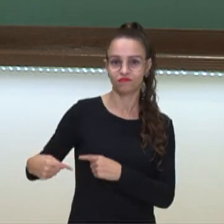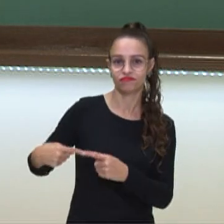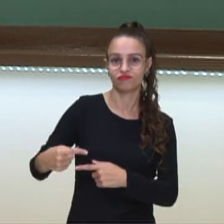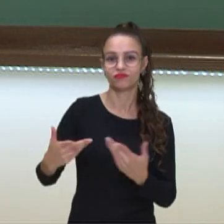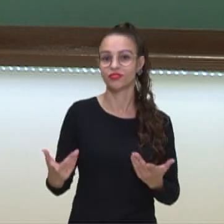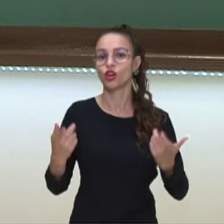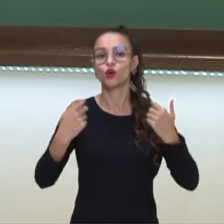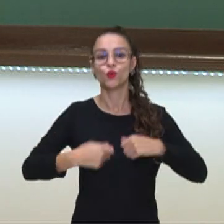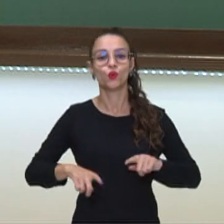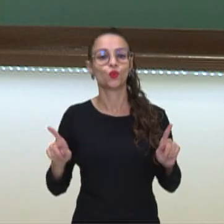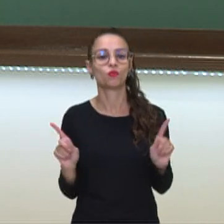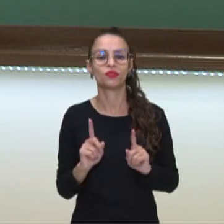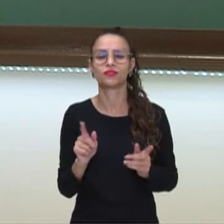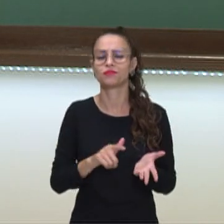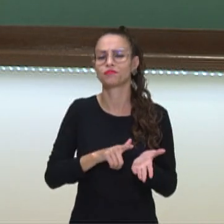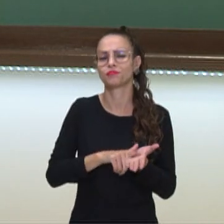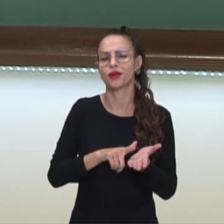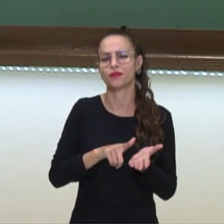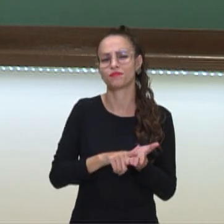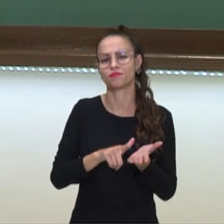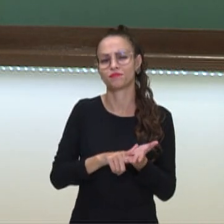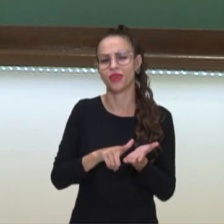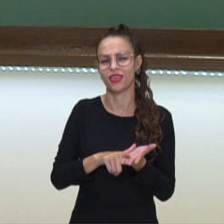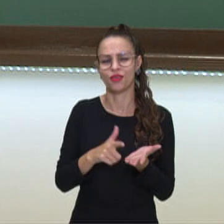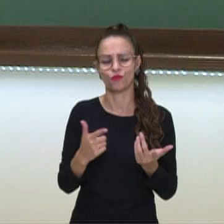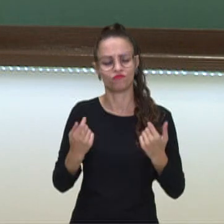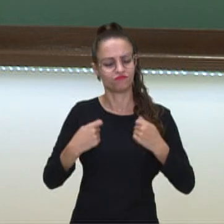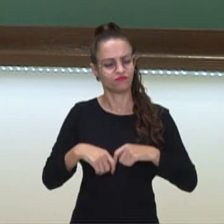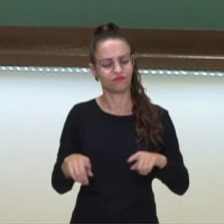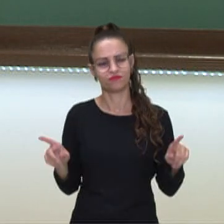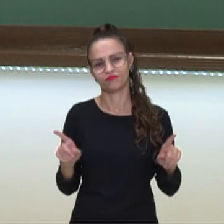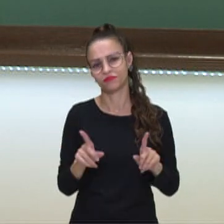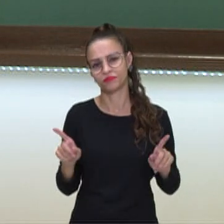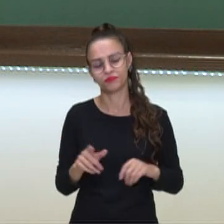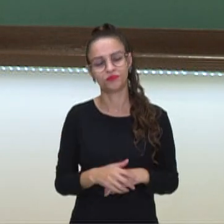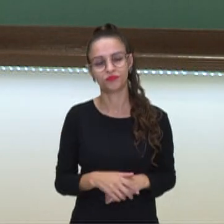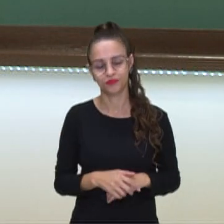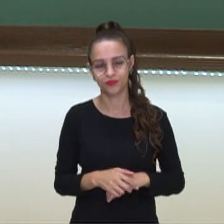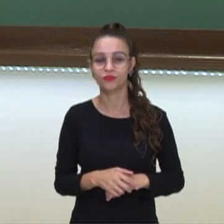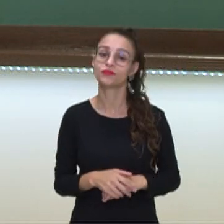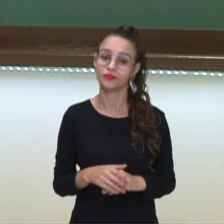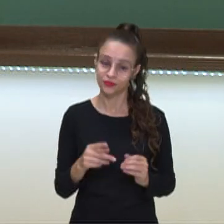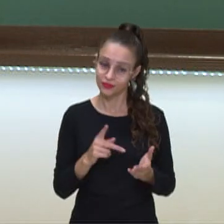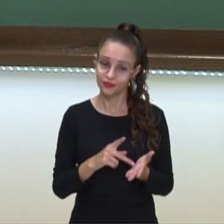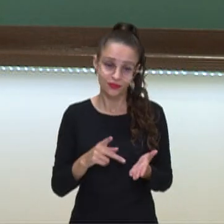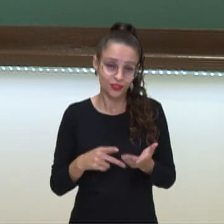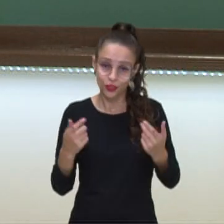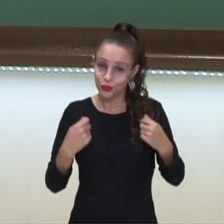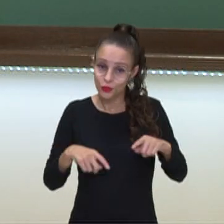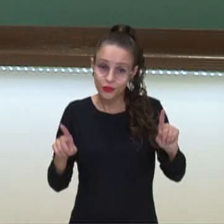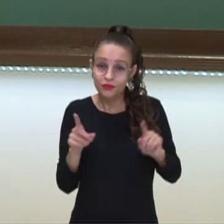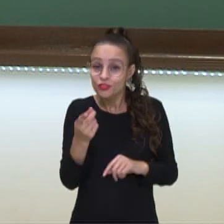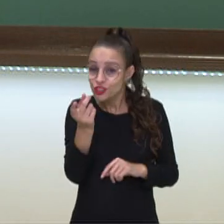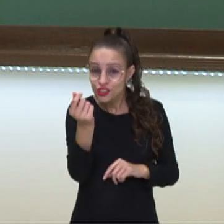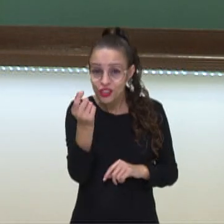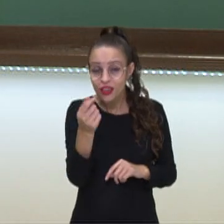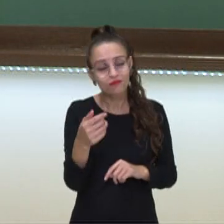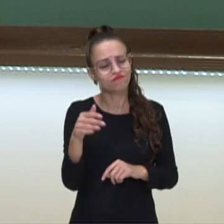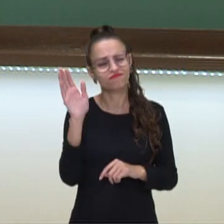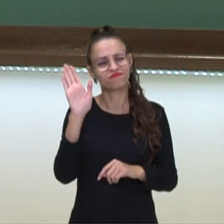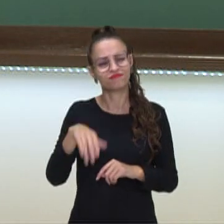nem precisou daquele ingresso físico para entrar no estádio. Na verdade, você nem precisou de